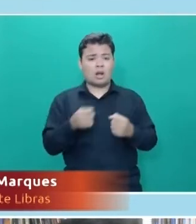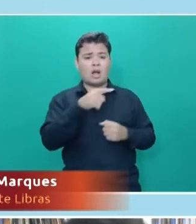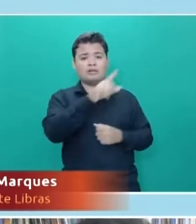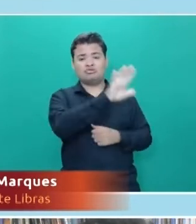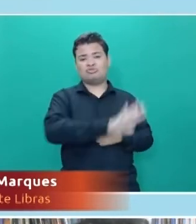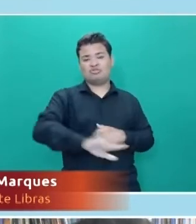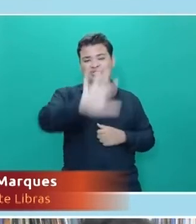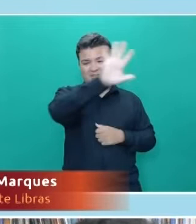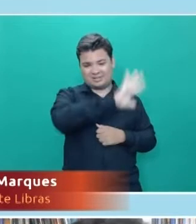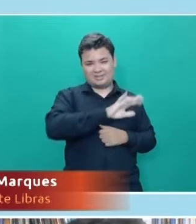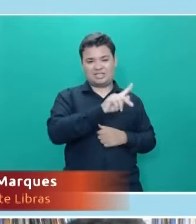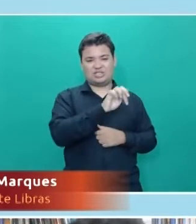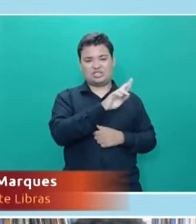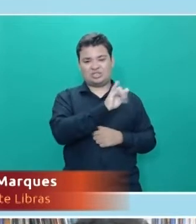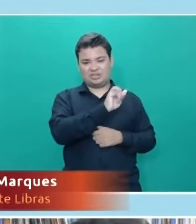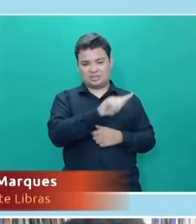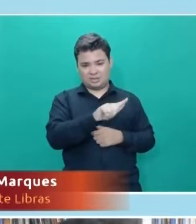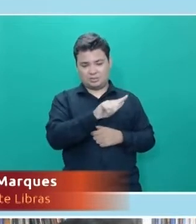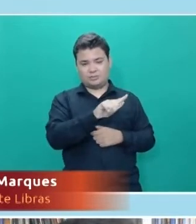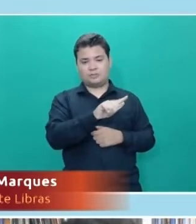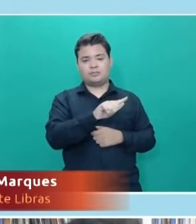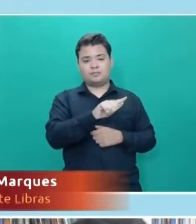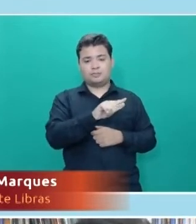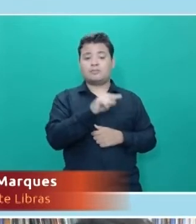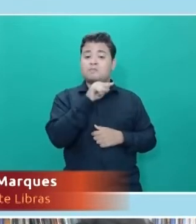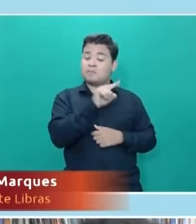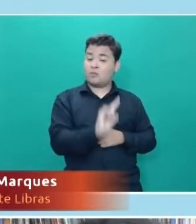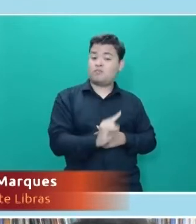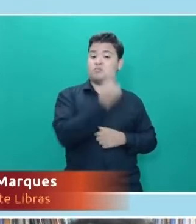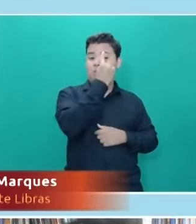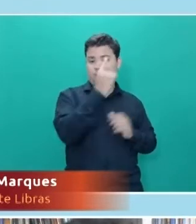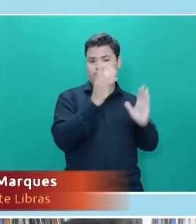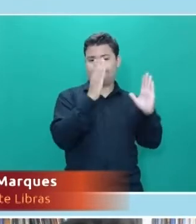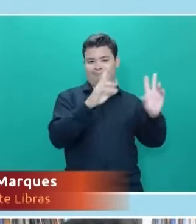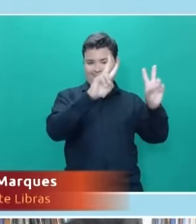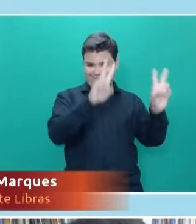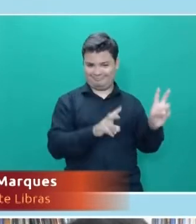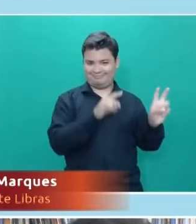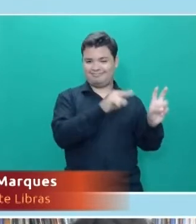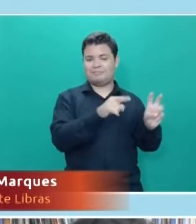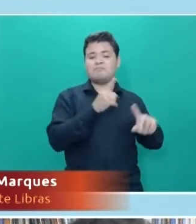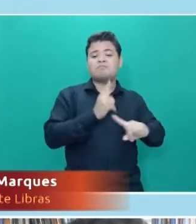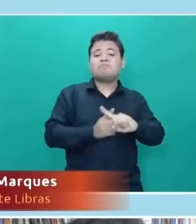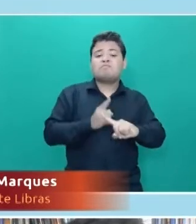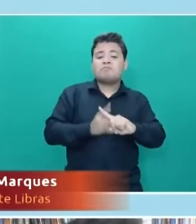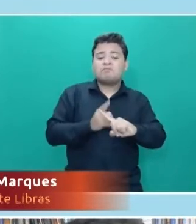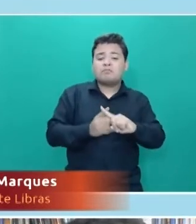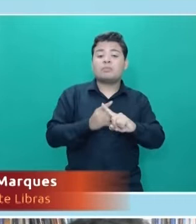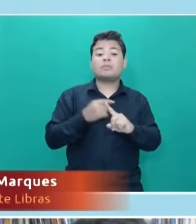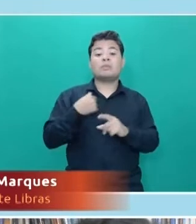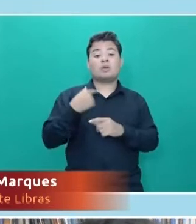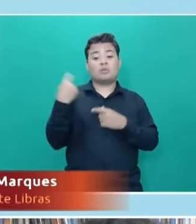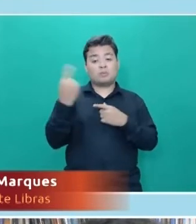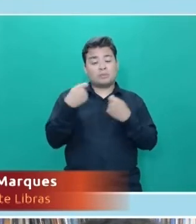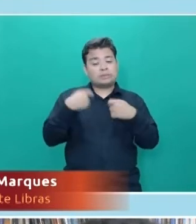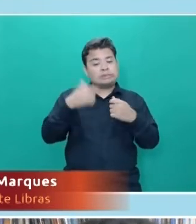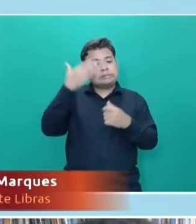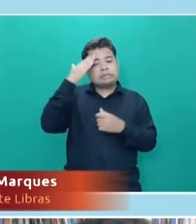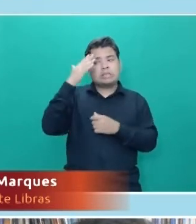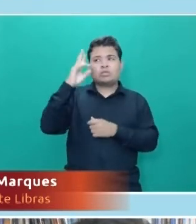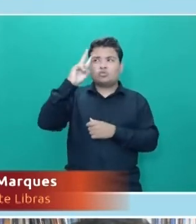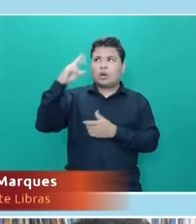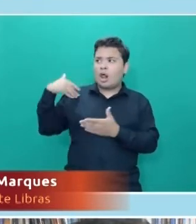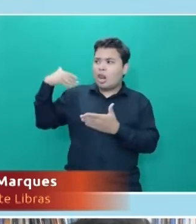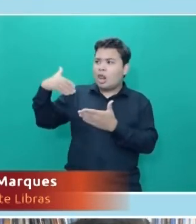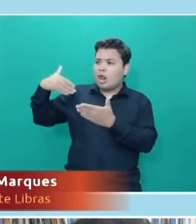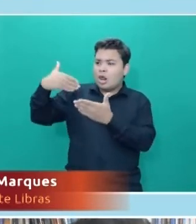isso, porque eram deficitários. Então, essa é a primeira questão. Por quê? Para a gente localizar historicamente isso, porque senão a